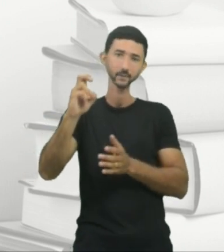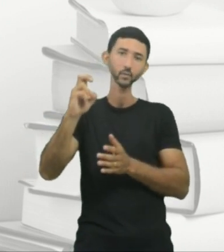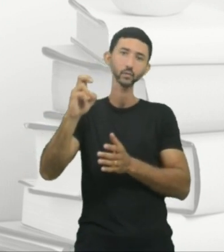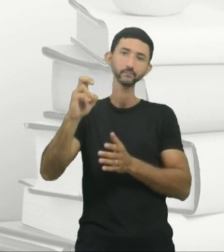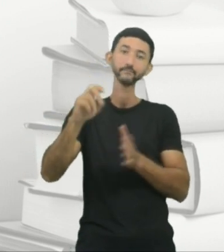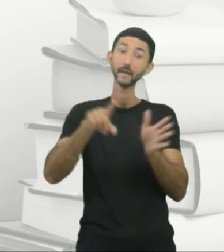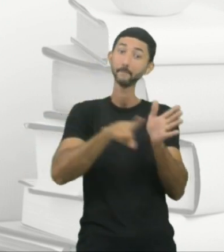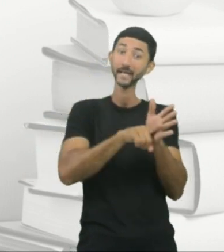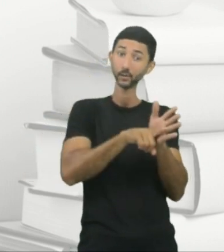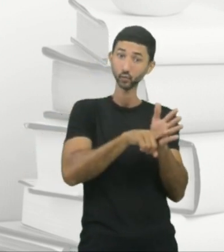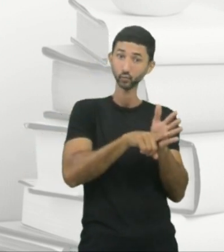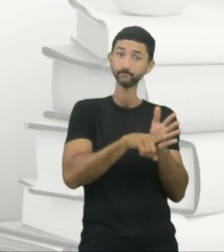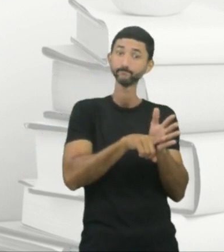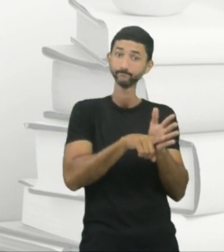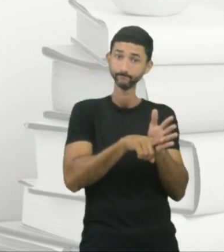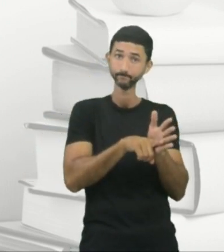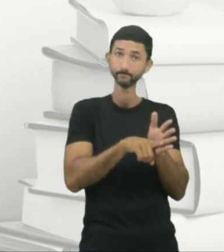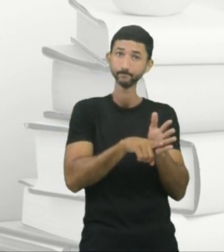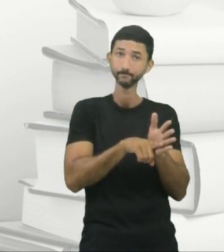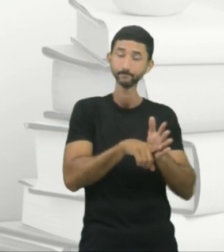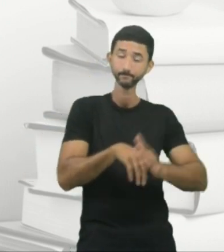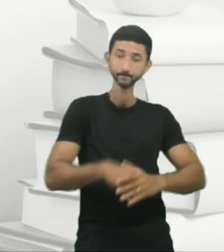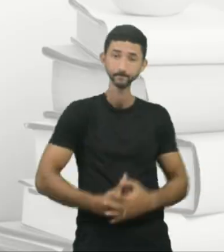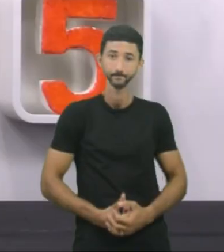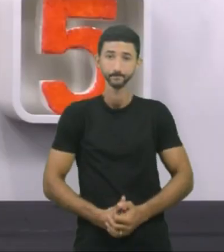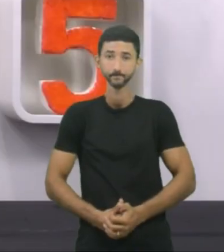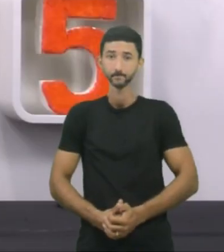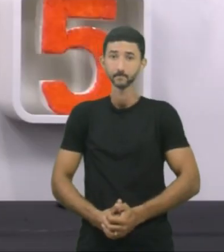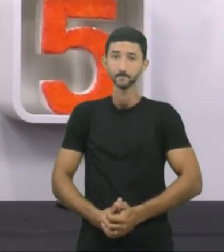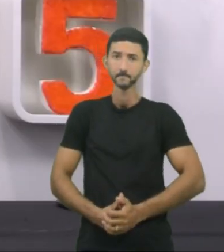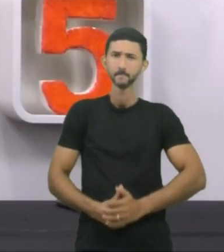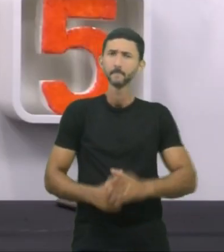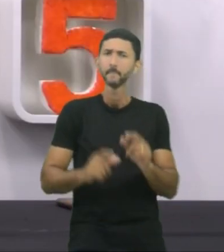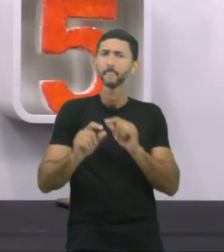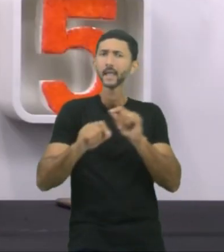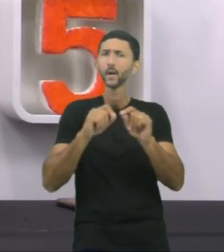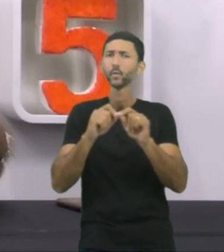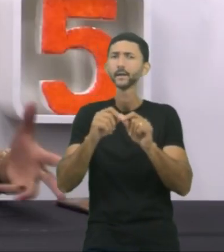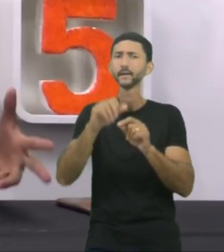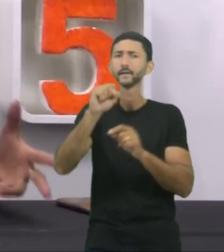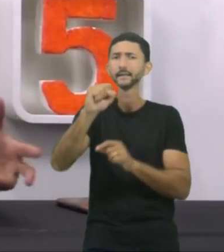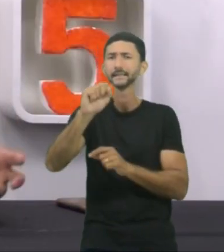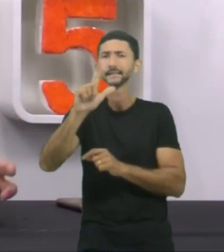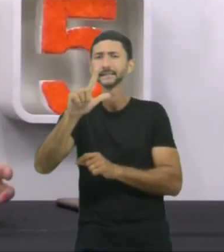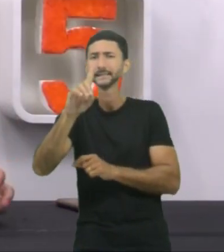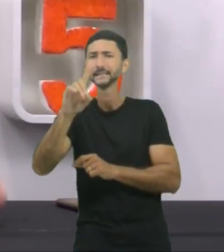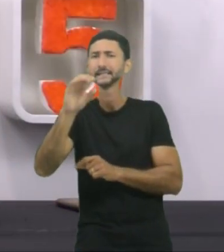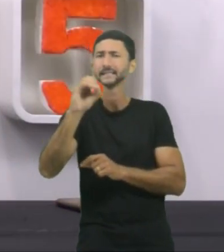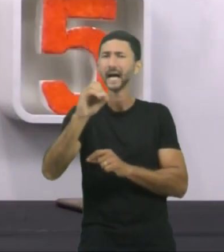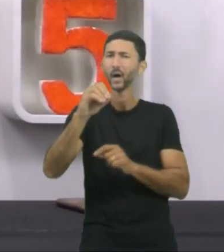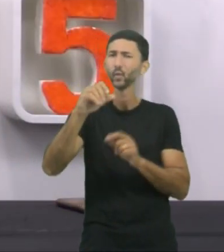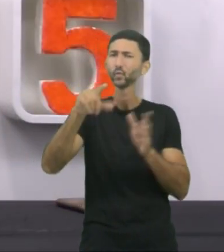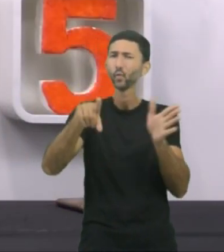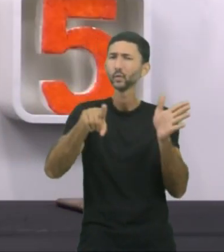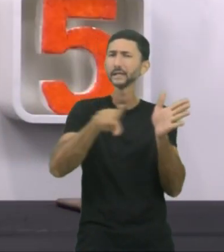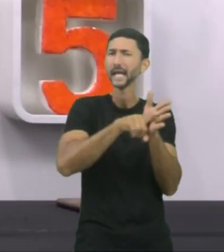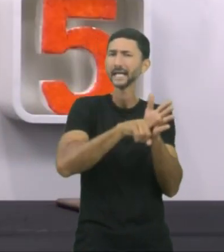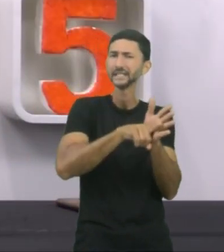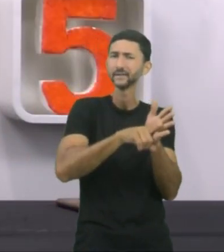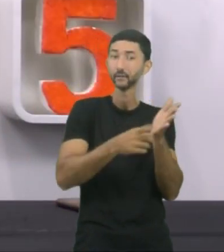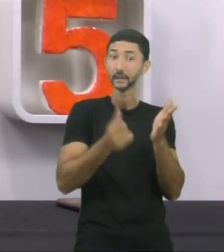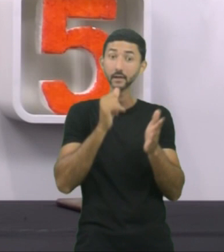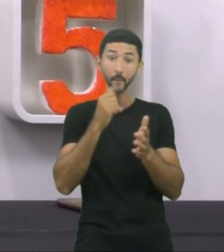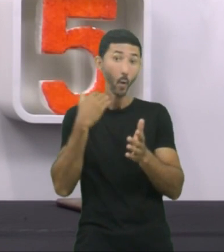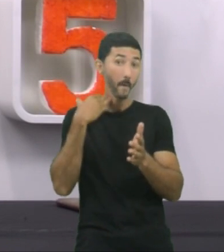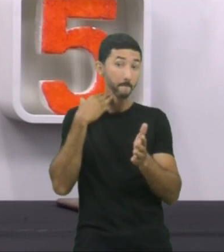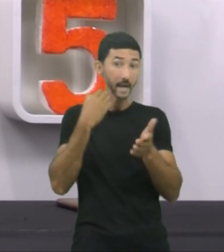839,85. Tá, então olha aqui para mim. O que é saldo negativo? É quando a sua